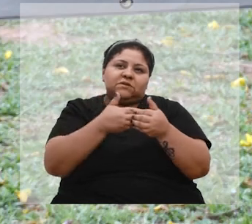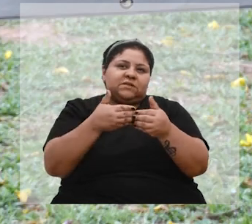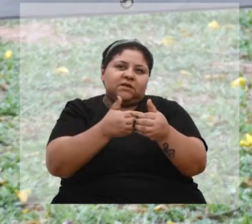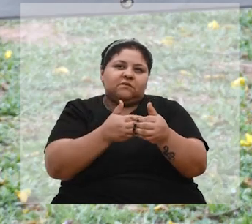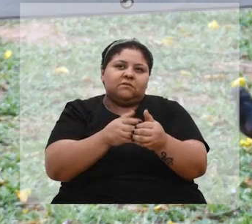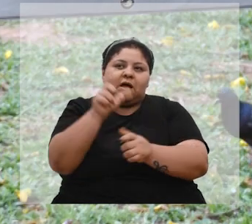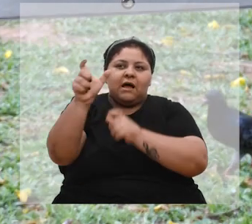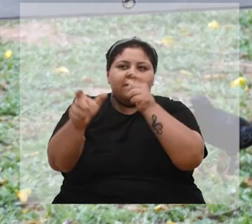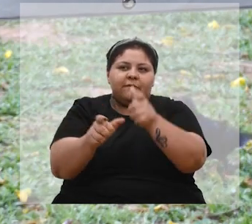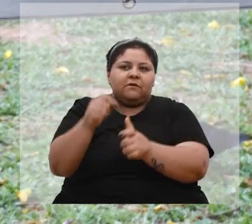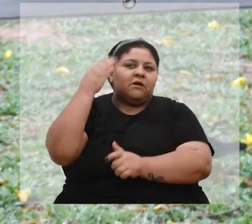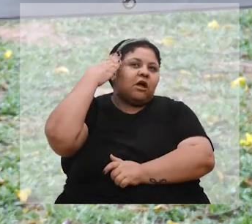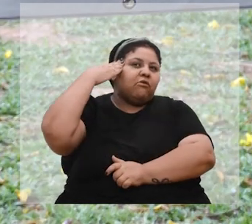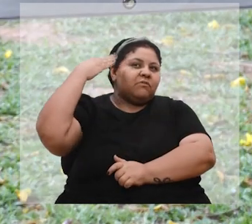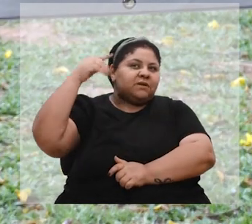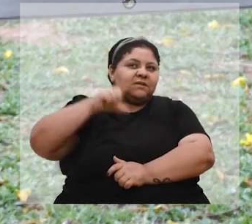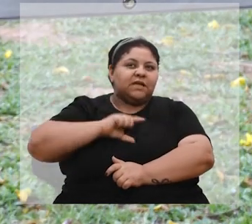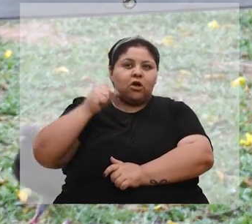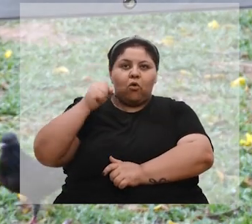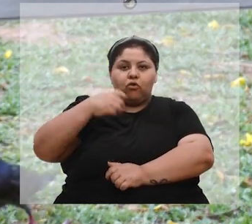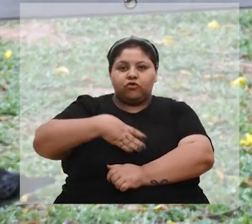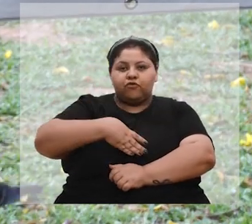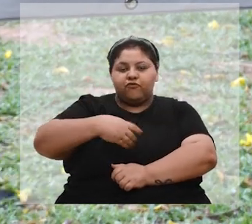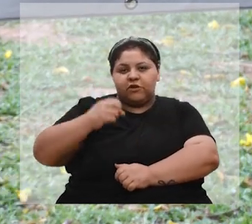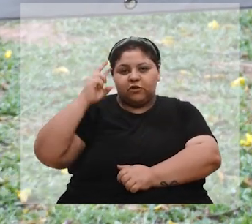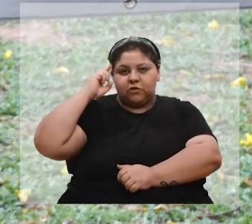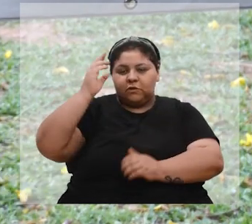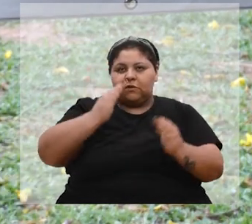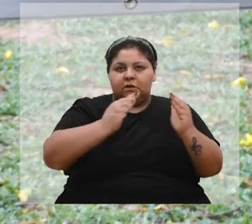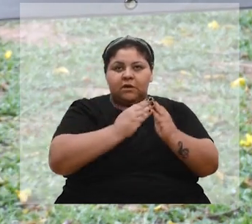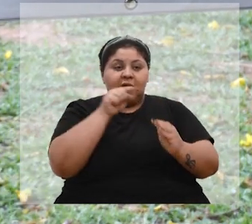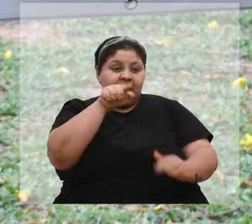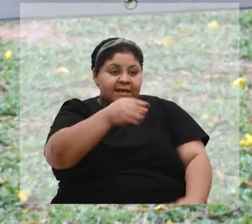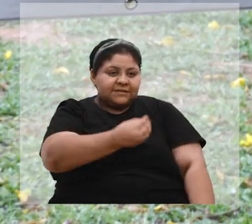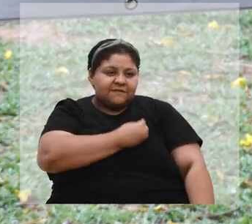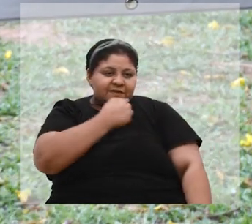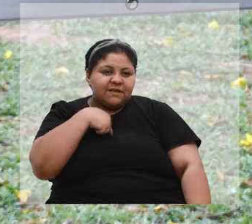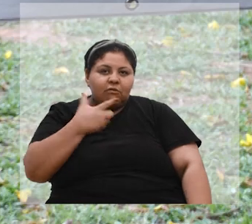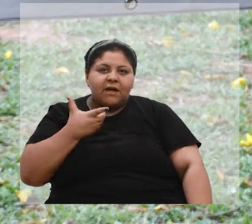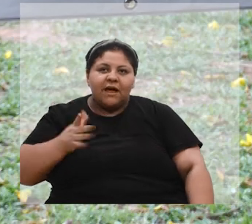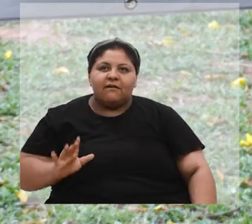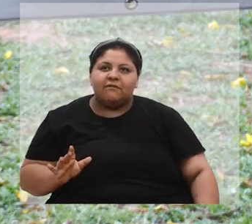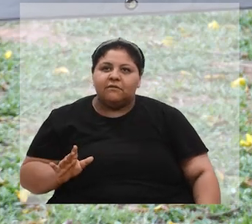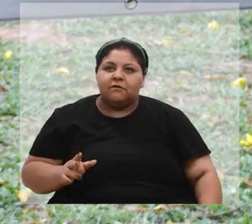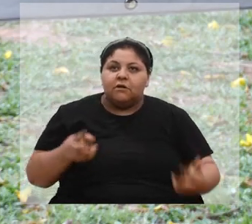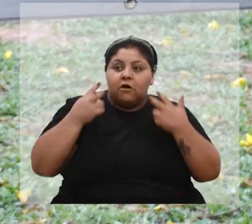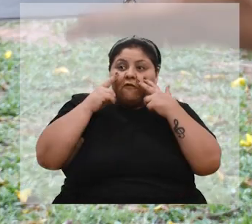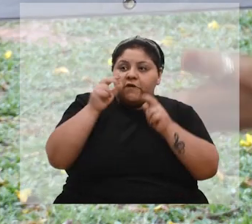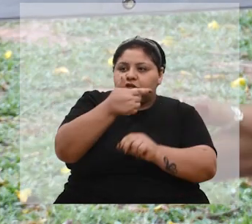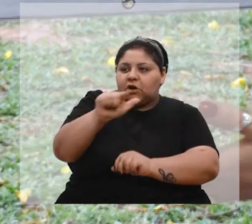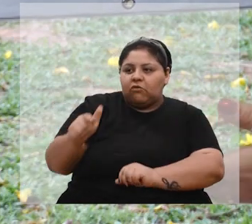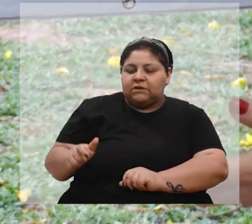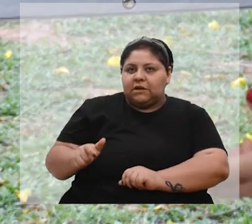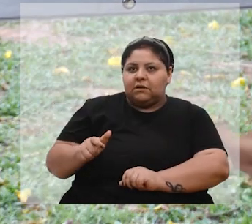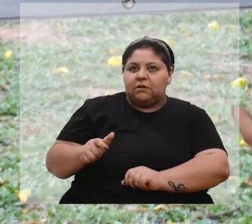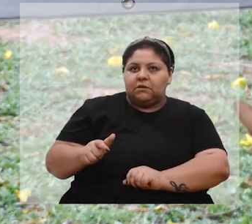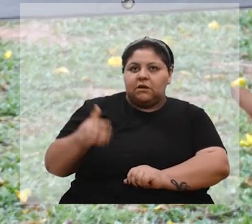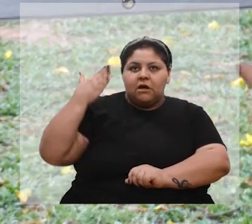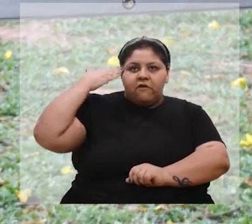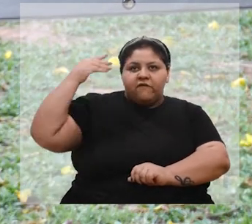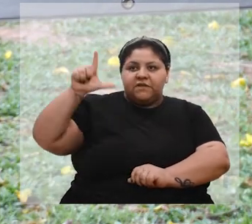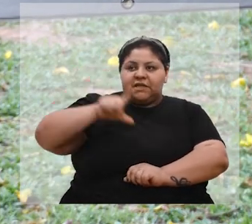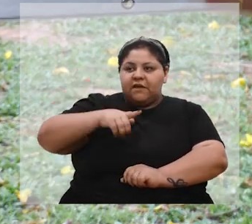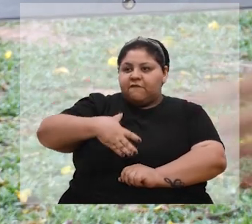lá a blogueira que tem 8 filhos e é dona de casa. Falo, nossa, é assim que devia ser, assim que eu devia viver. E vejo a outra